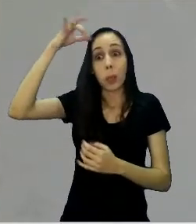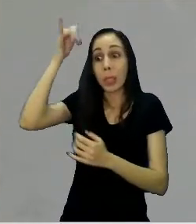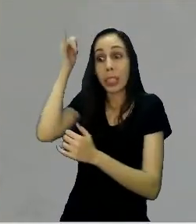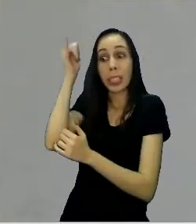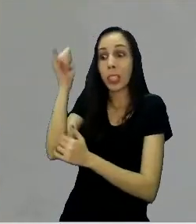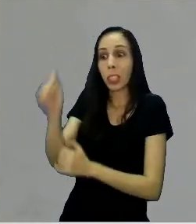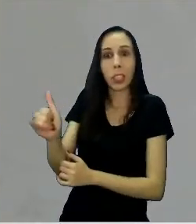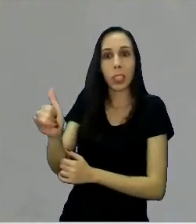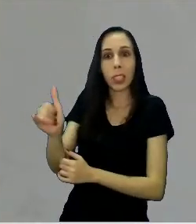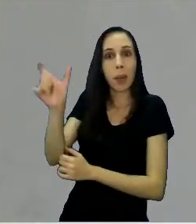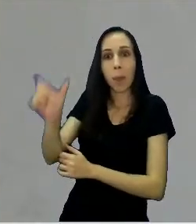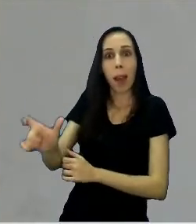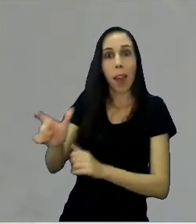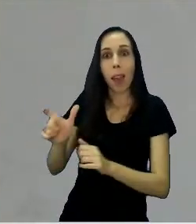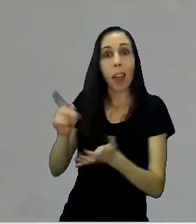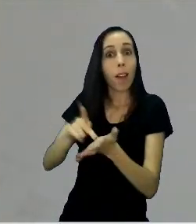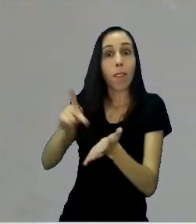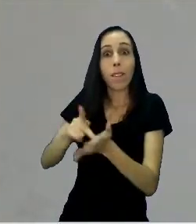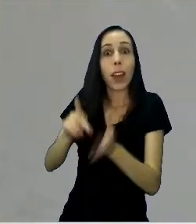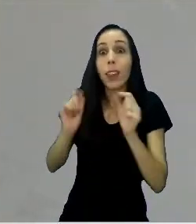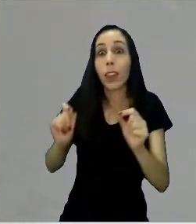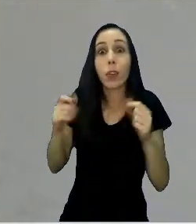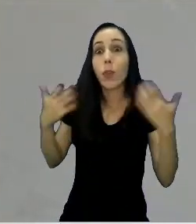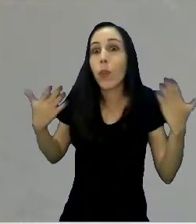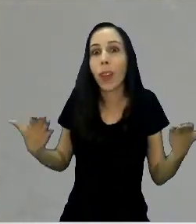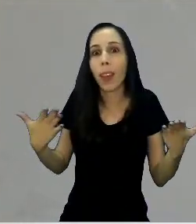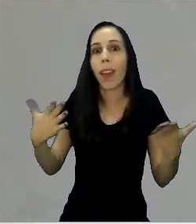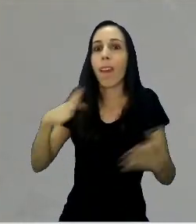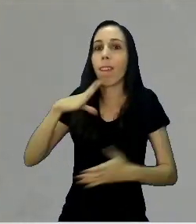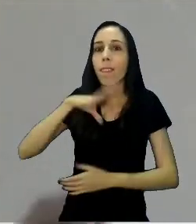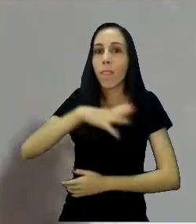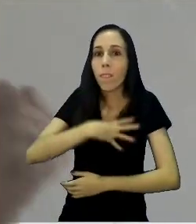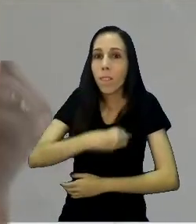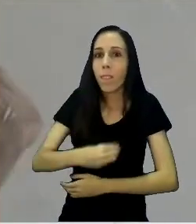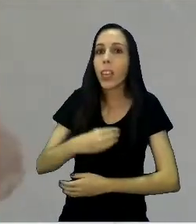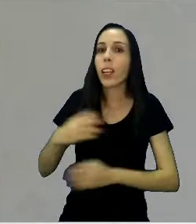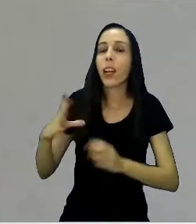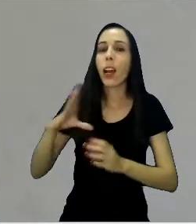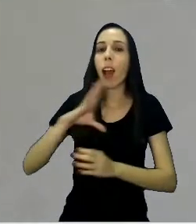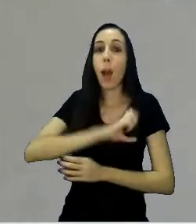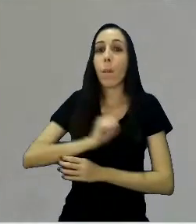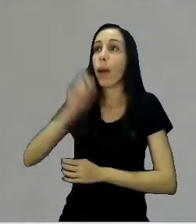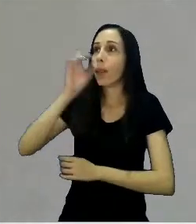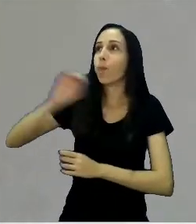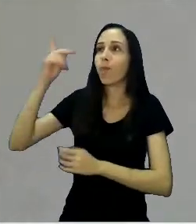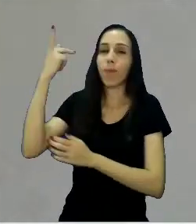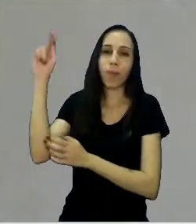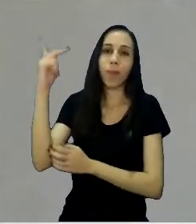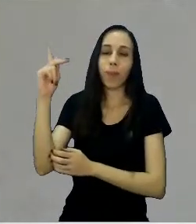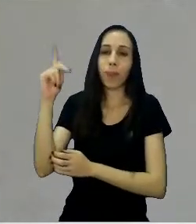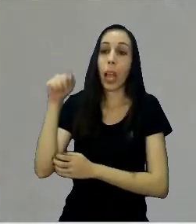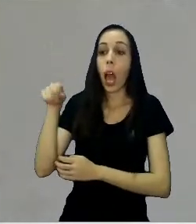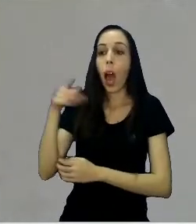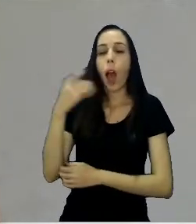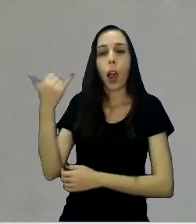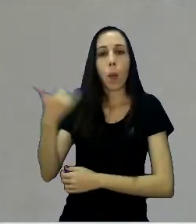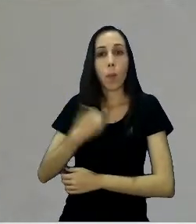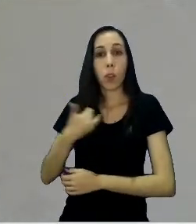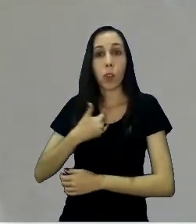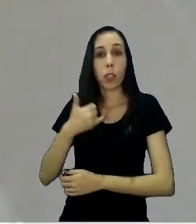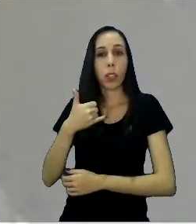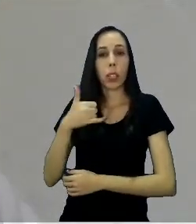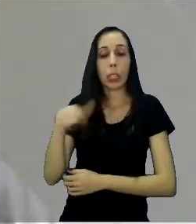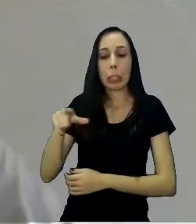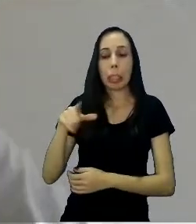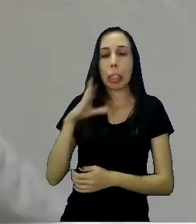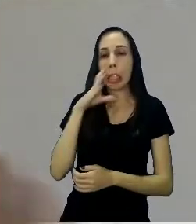Santo revelando para ela quem ela é de verdade. E ela disse que naquele sábado de noite, o marido